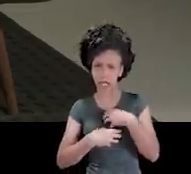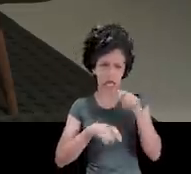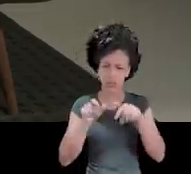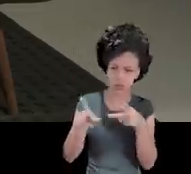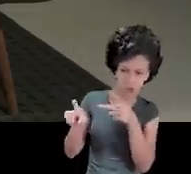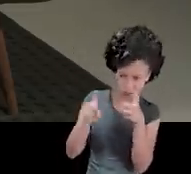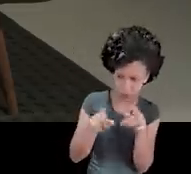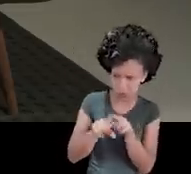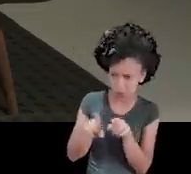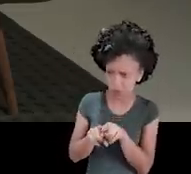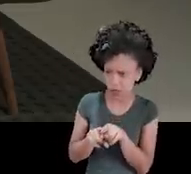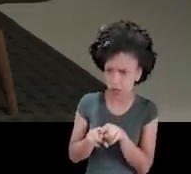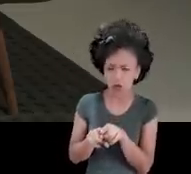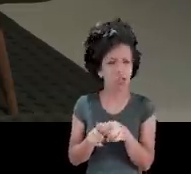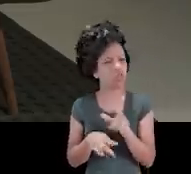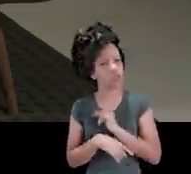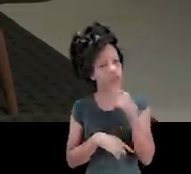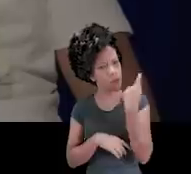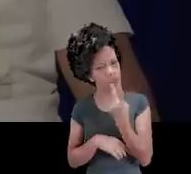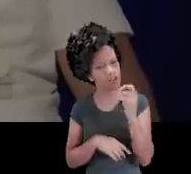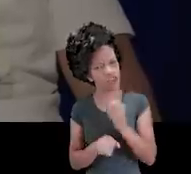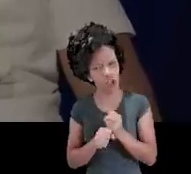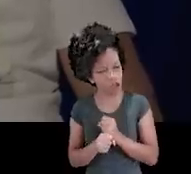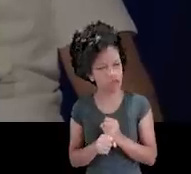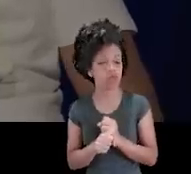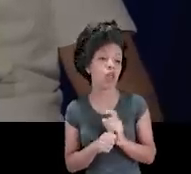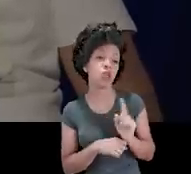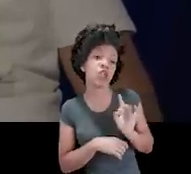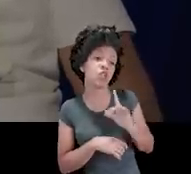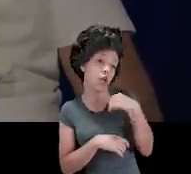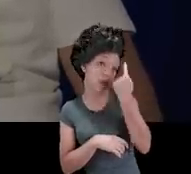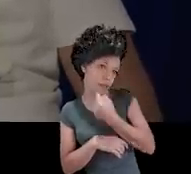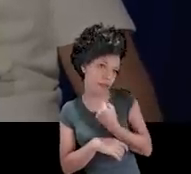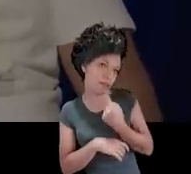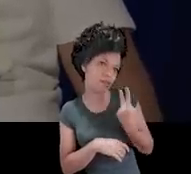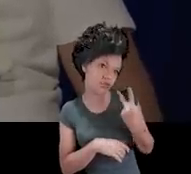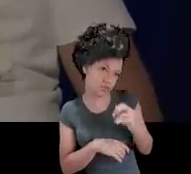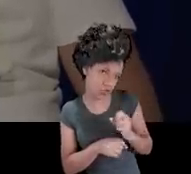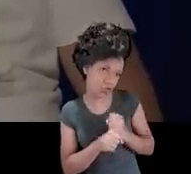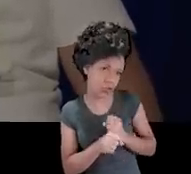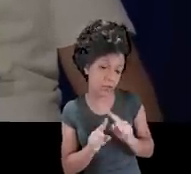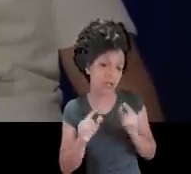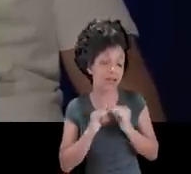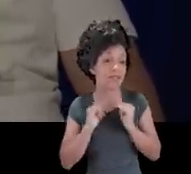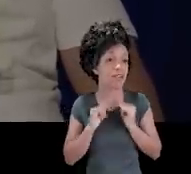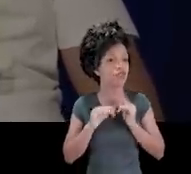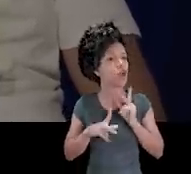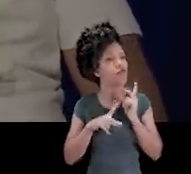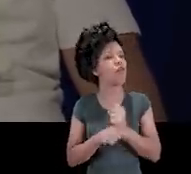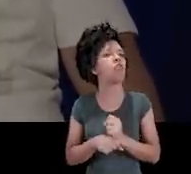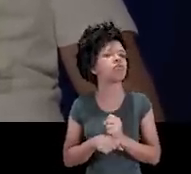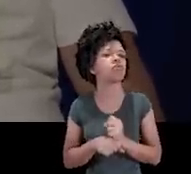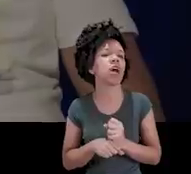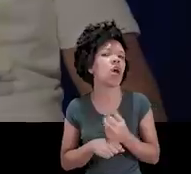isso com você também? Falam assim, mas você tá com a mesma cara há 20 anos. Então, mas não é só a cara 20 anos, é a minha energia. A minha força, eu